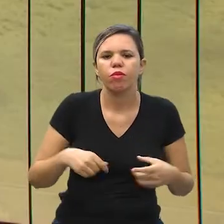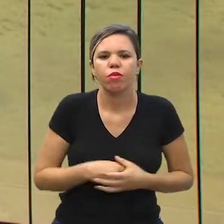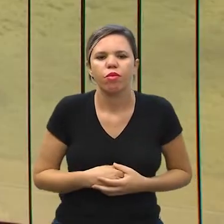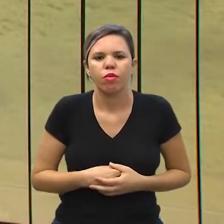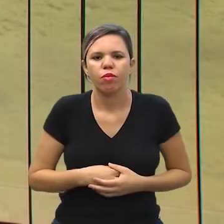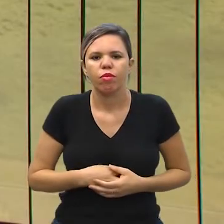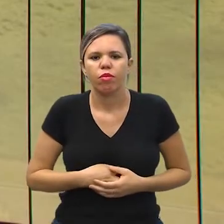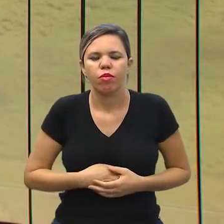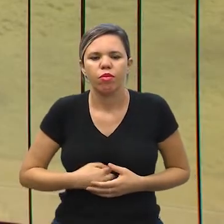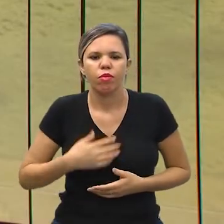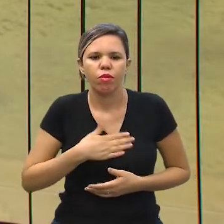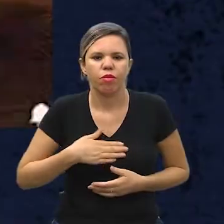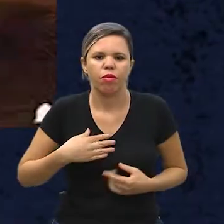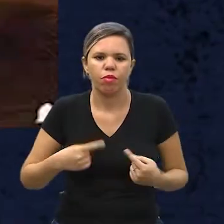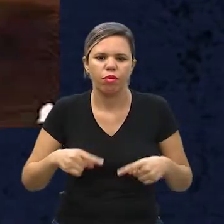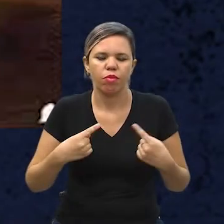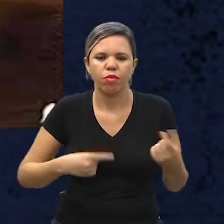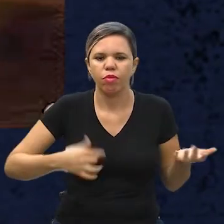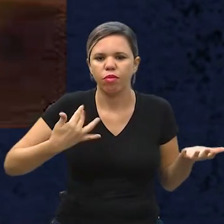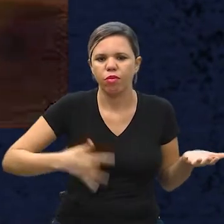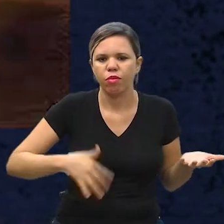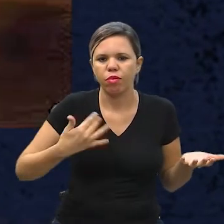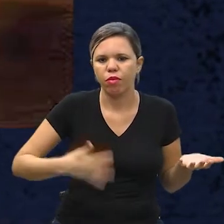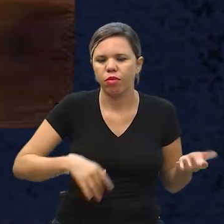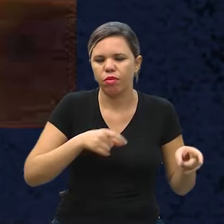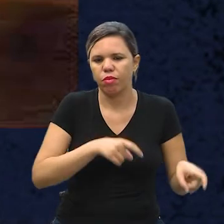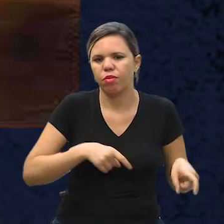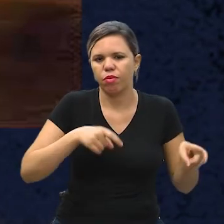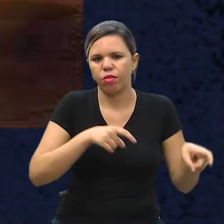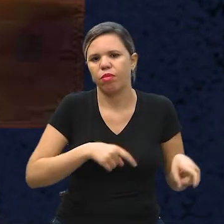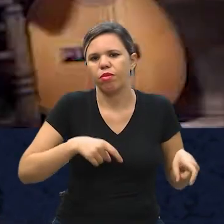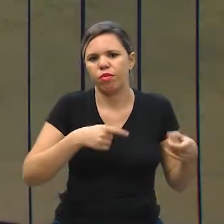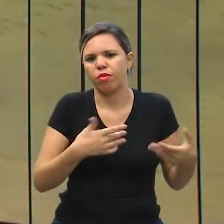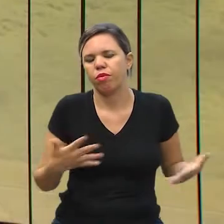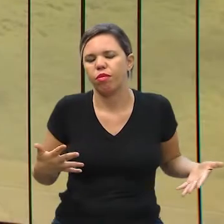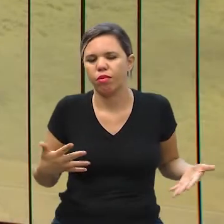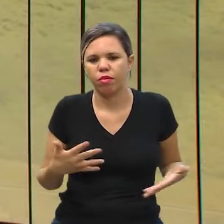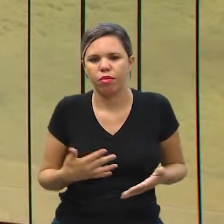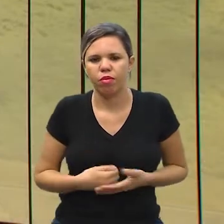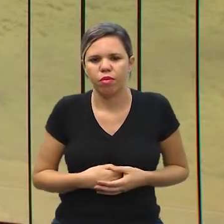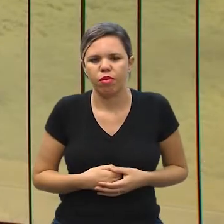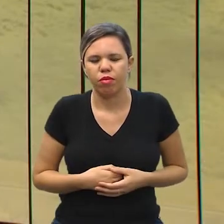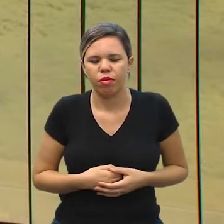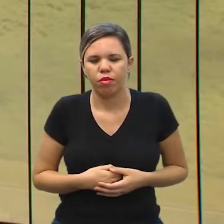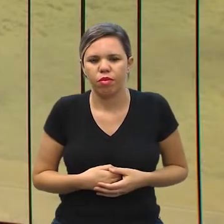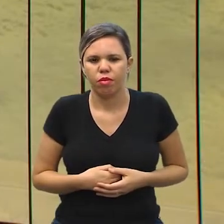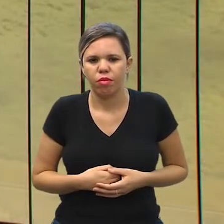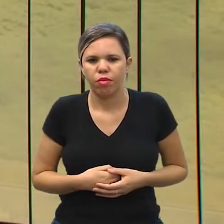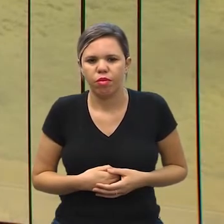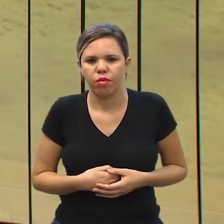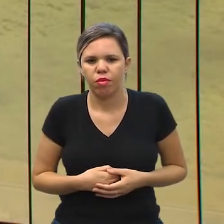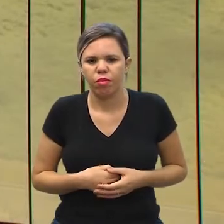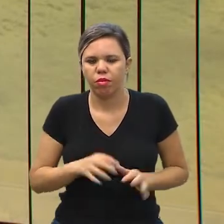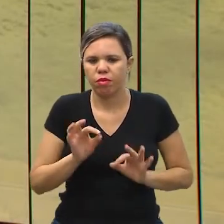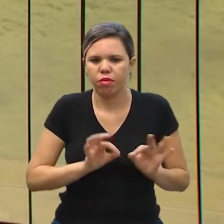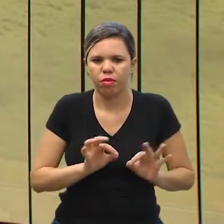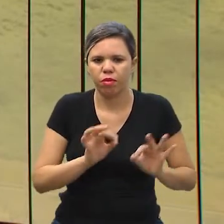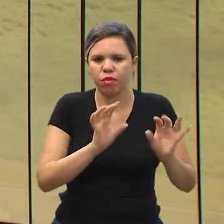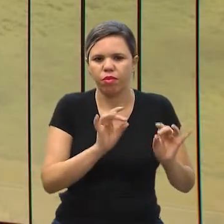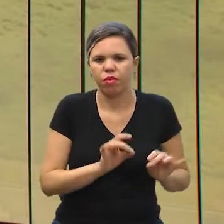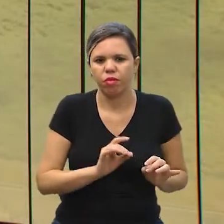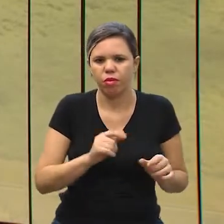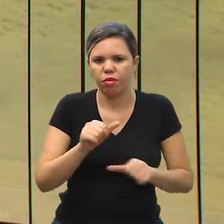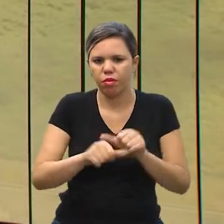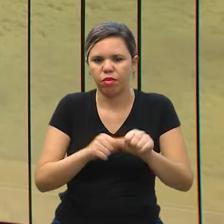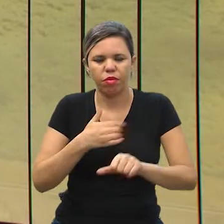ó eu gosto muito de moda de viola de raiz né no grupo do aprimoramento